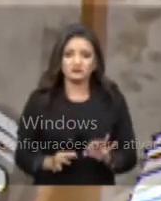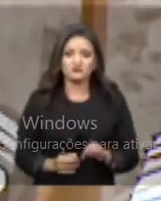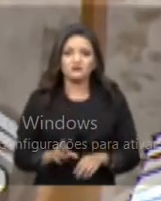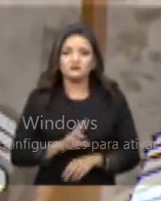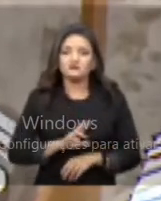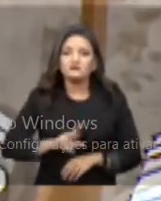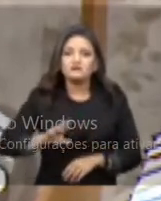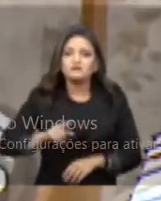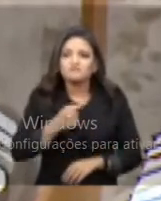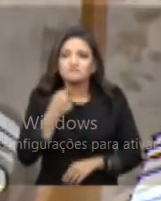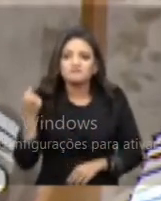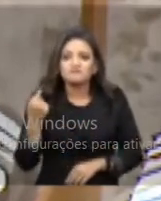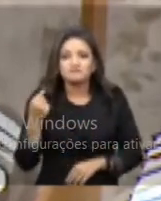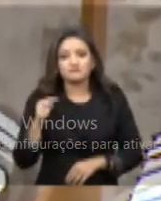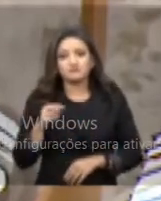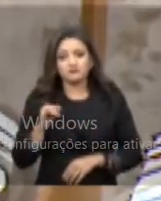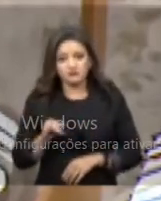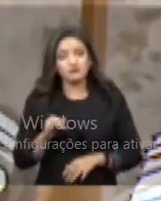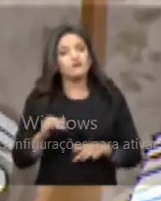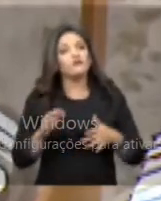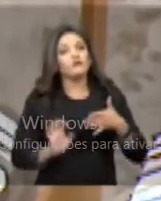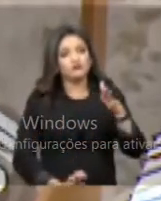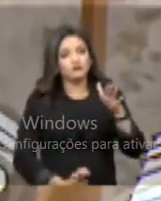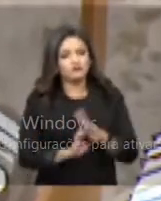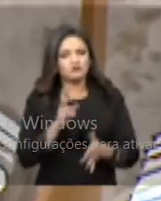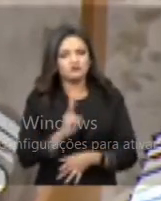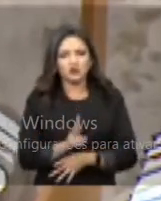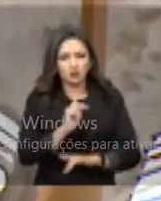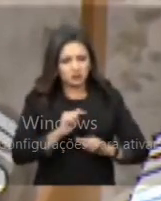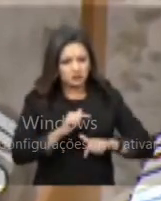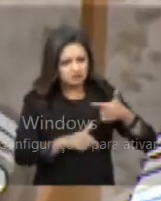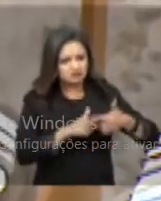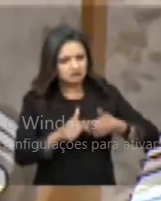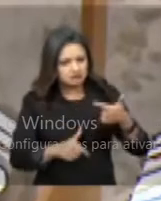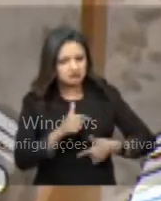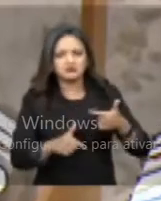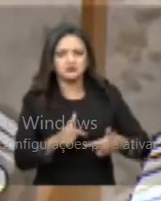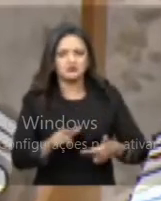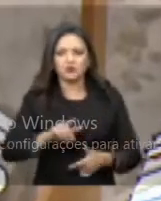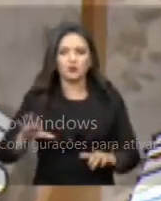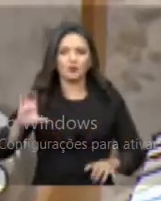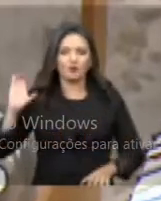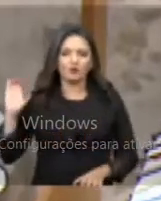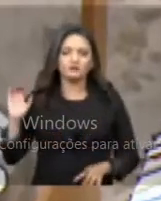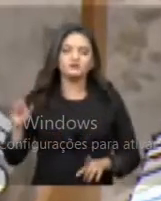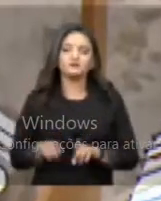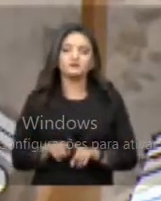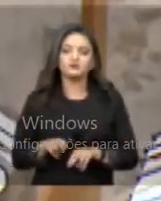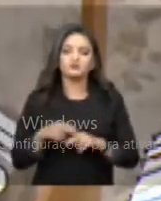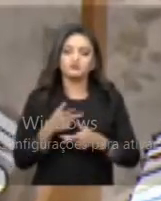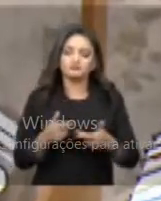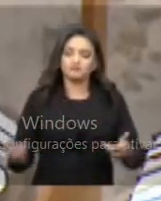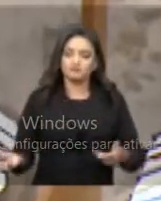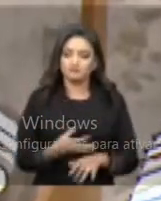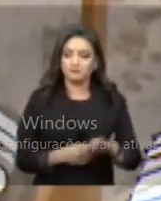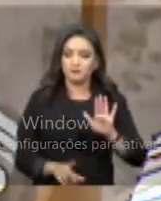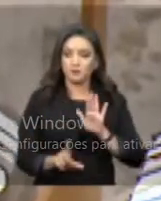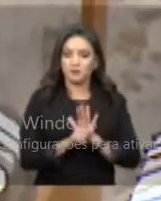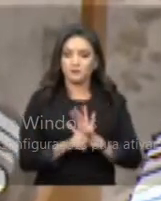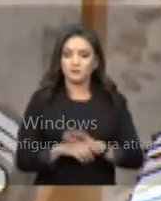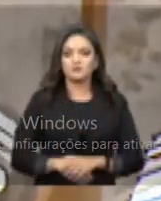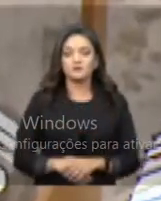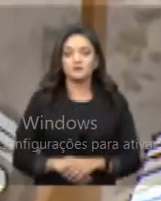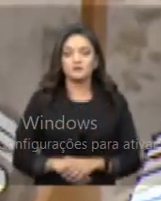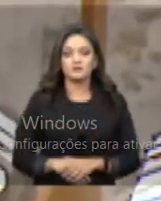existiu inércia do Estado. Isso vale, inclusive, para a prescrição intercorrente, que foi criada pela nova lei. Não